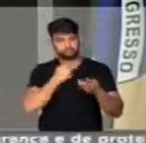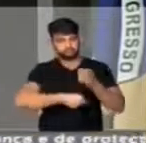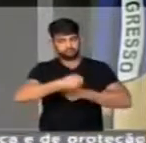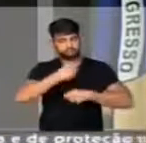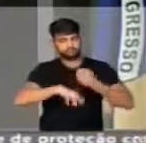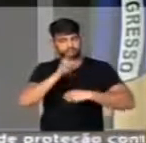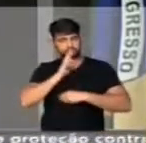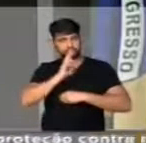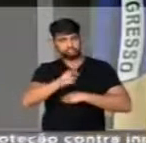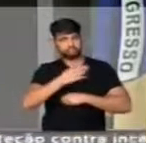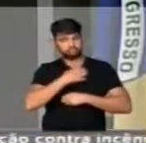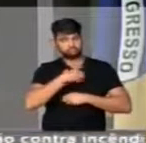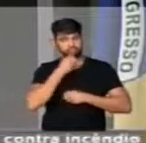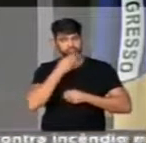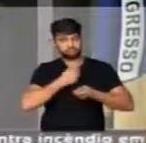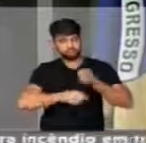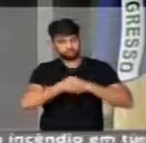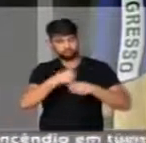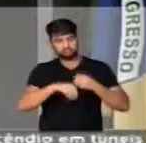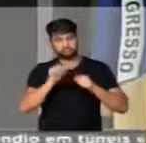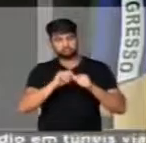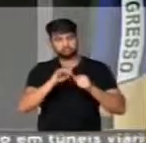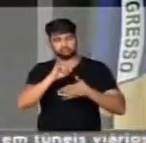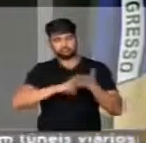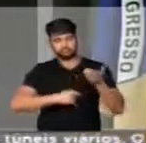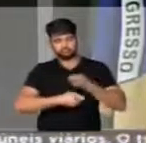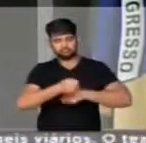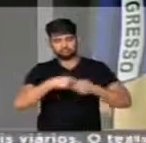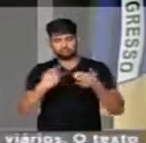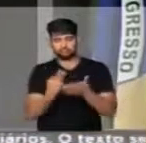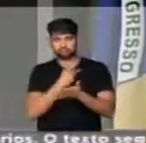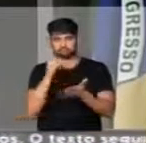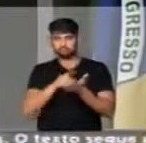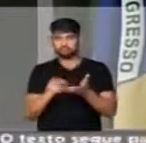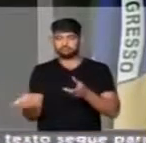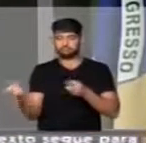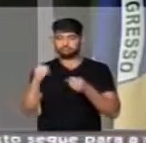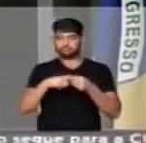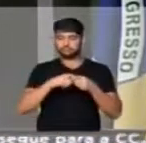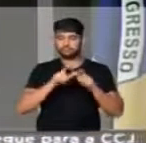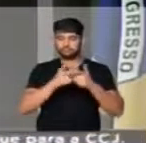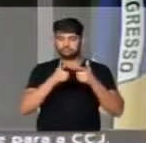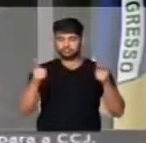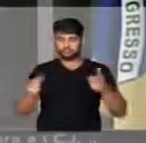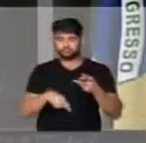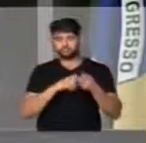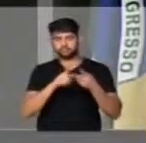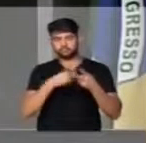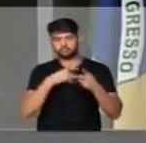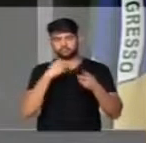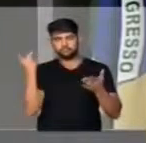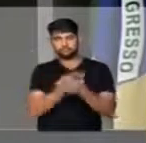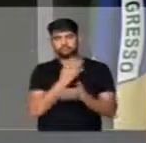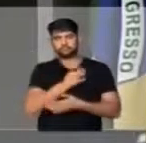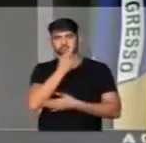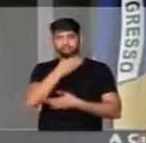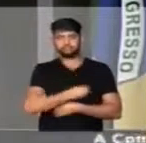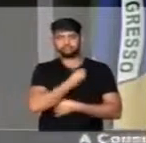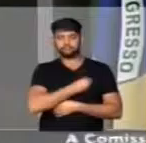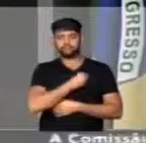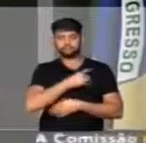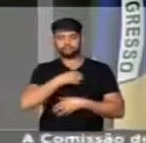mercado respondendo em forma positiva, as ações acontecendo, a retomada do crescimento, ela em breve acontecerá,